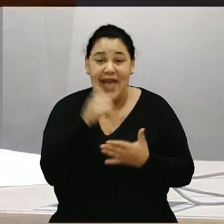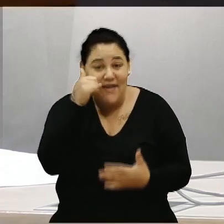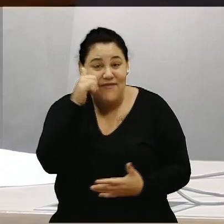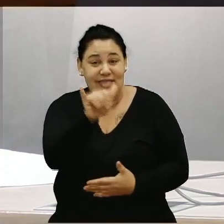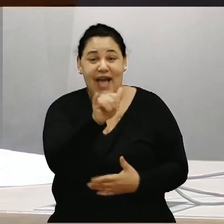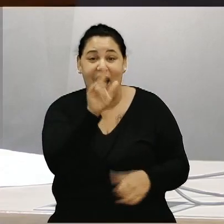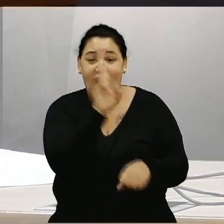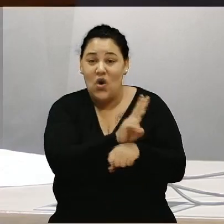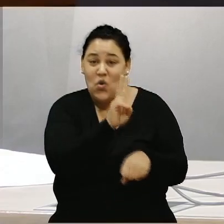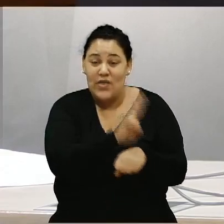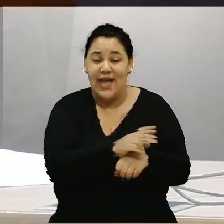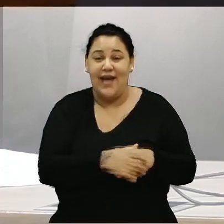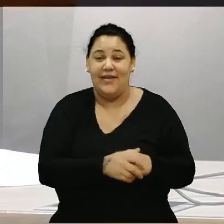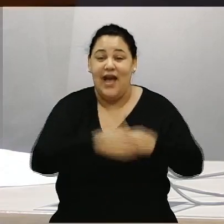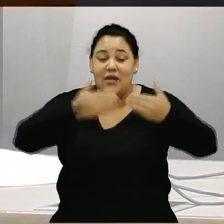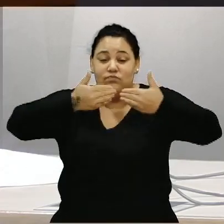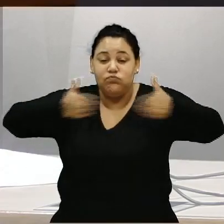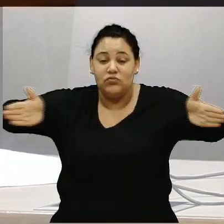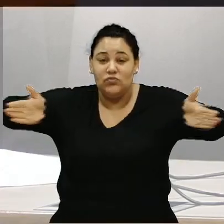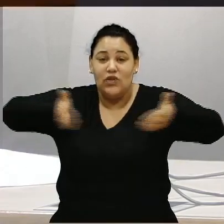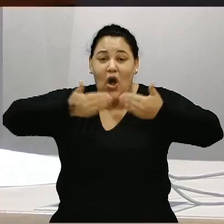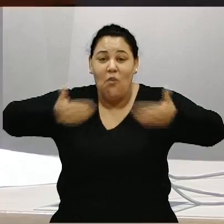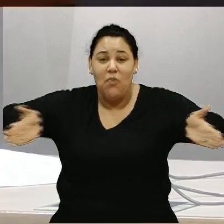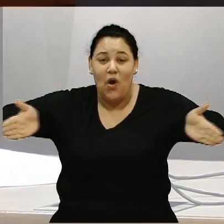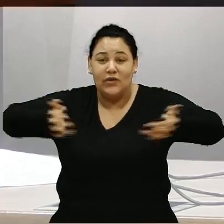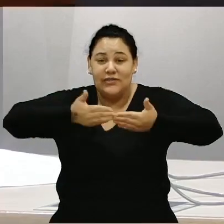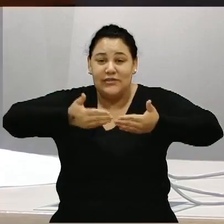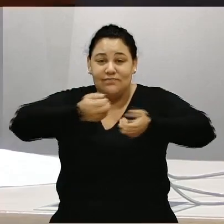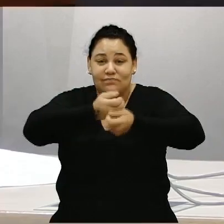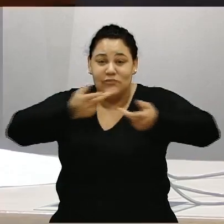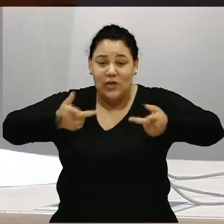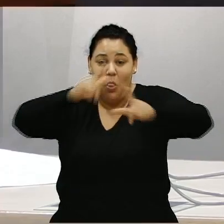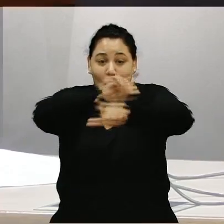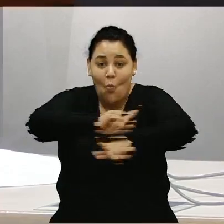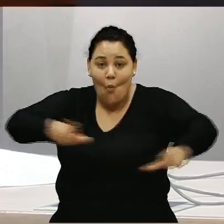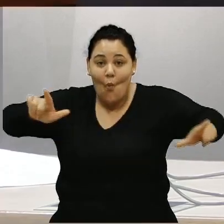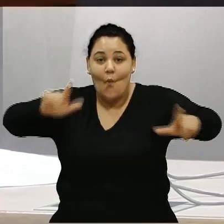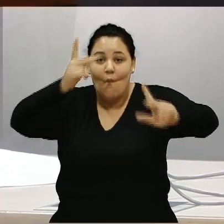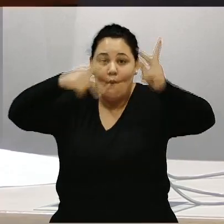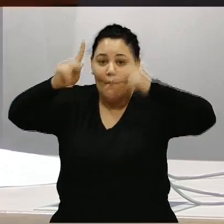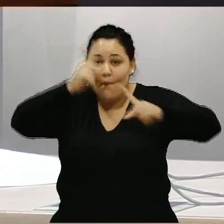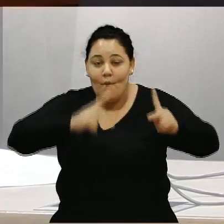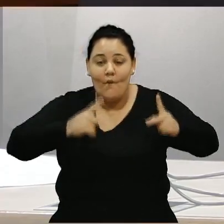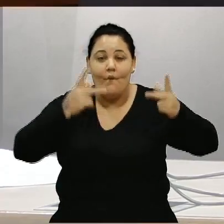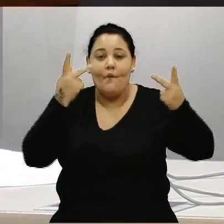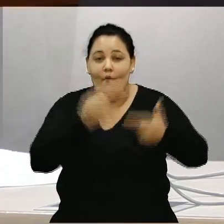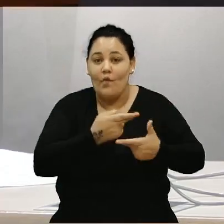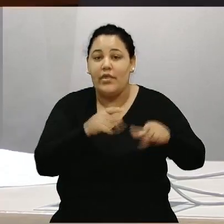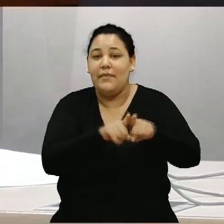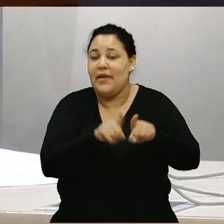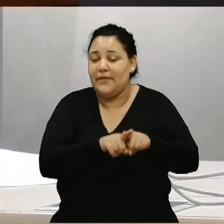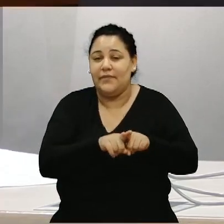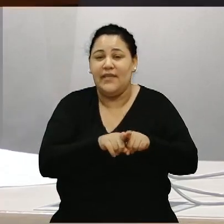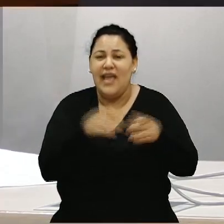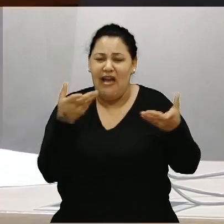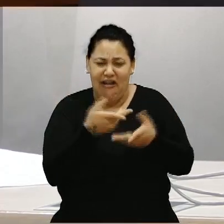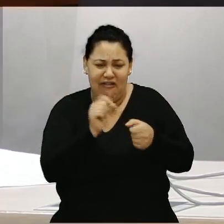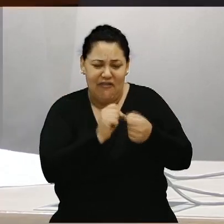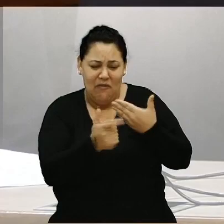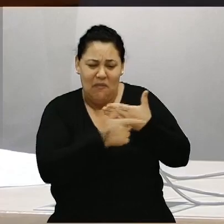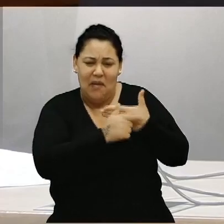das comportas, a questão do saneamento, e agora se vitimizam. Da mesma coisa o